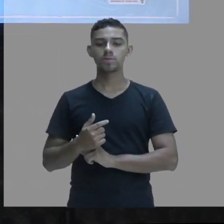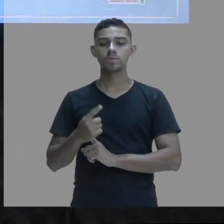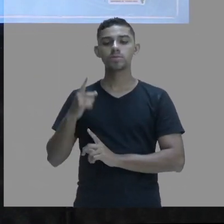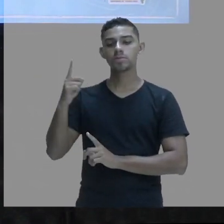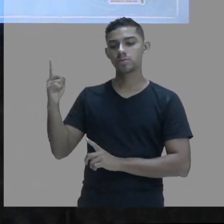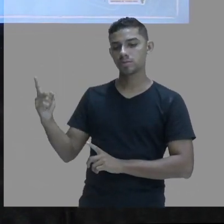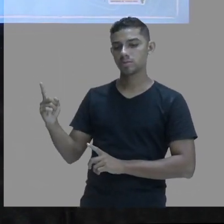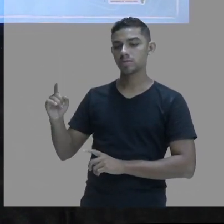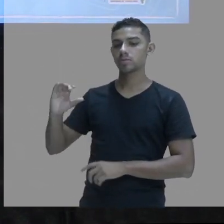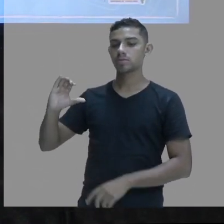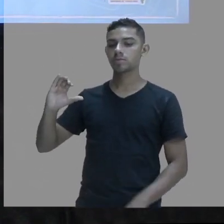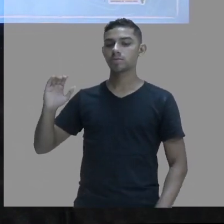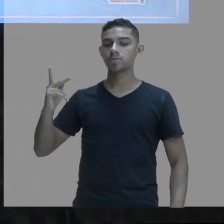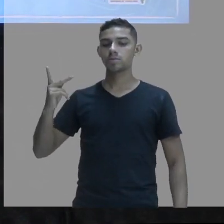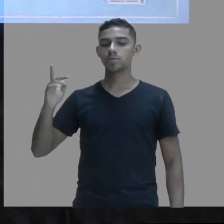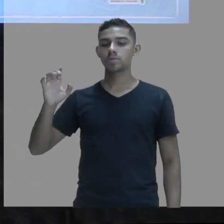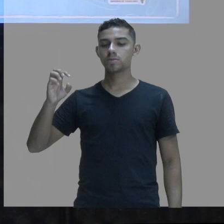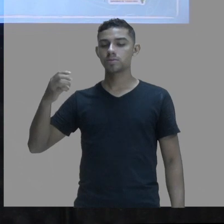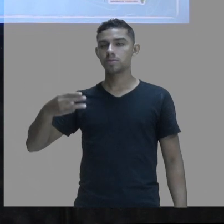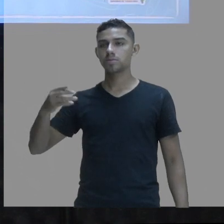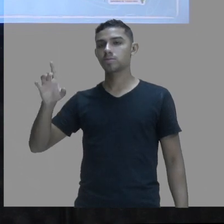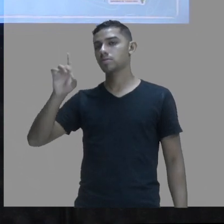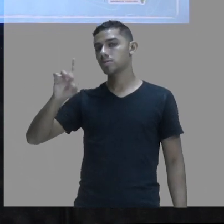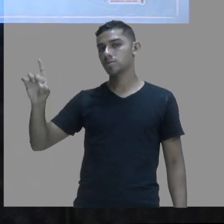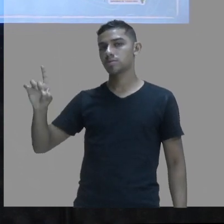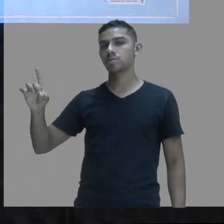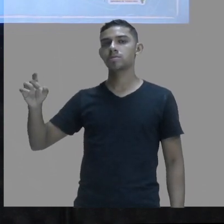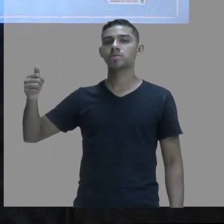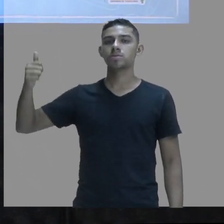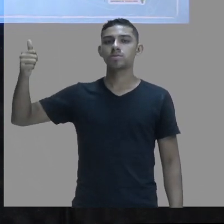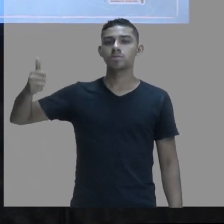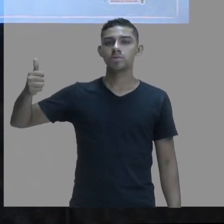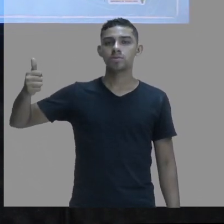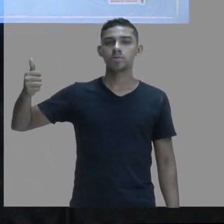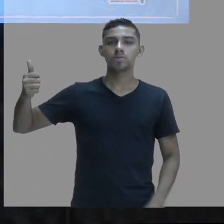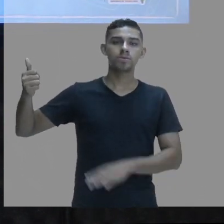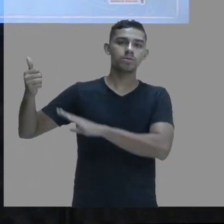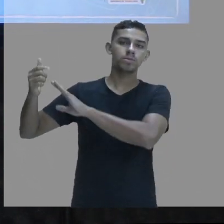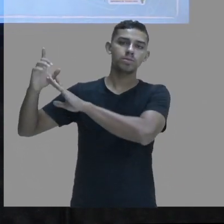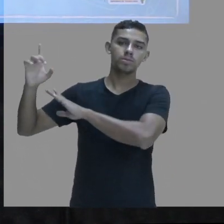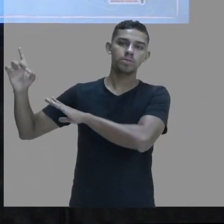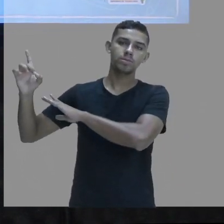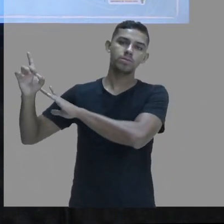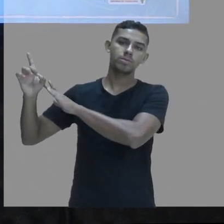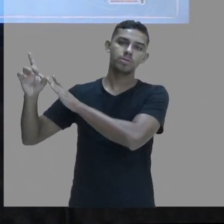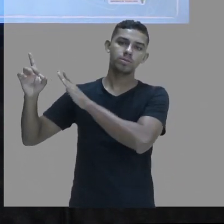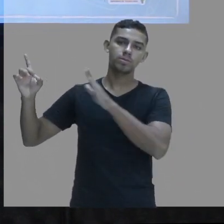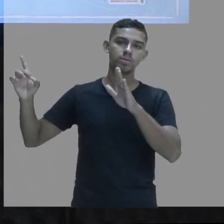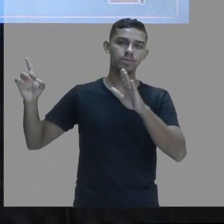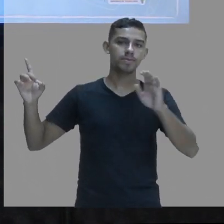extremidade mais próxima é a extremidade direita. Então, a numeração ela vai se dar da direita